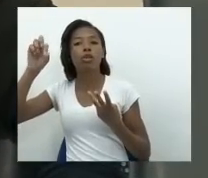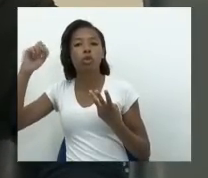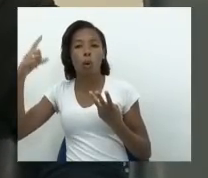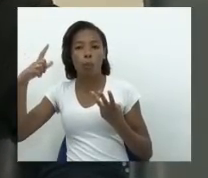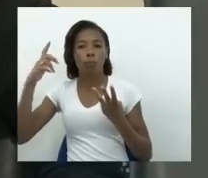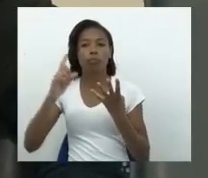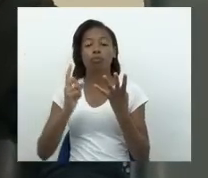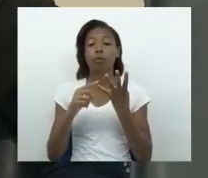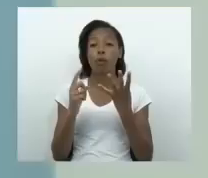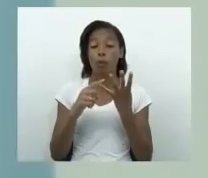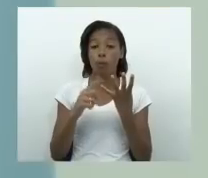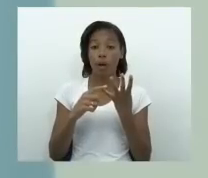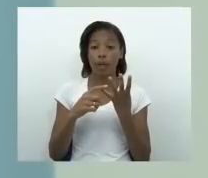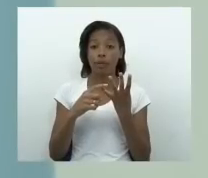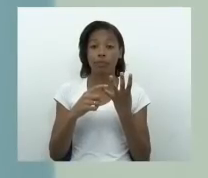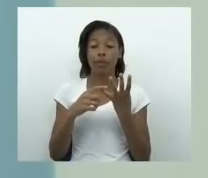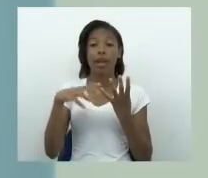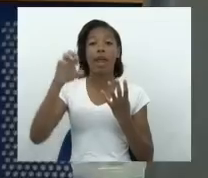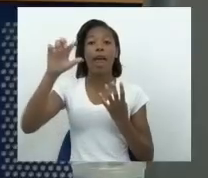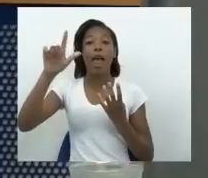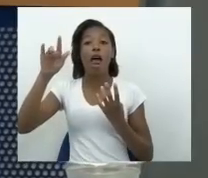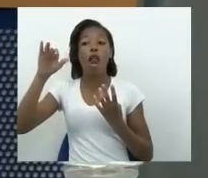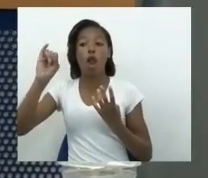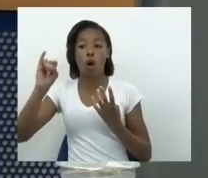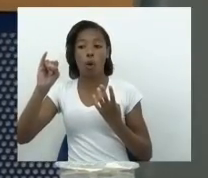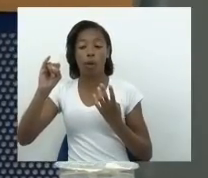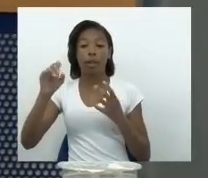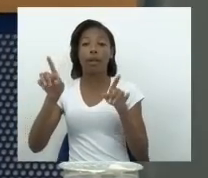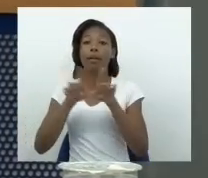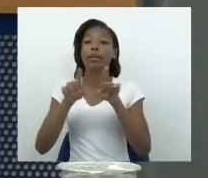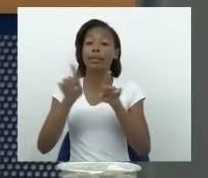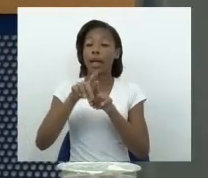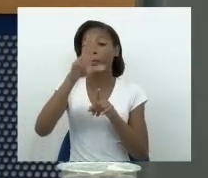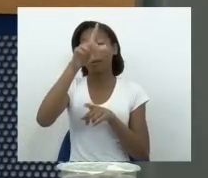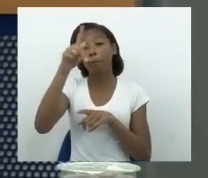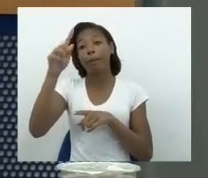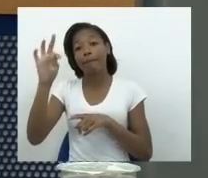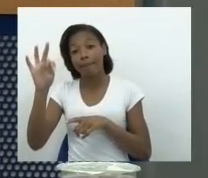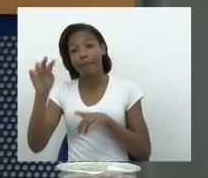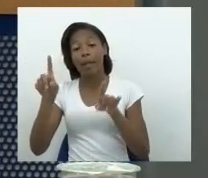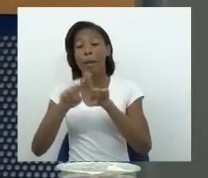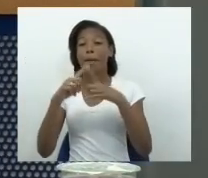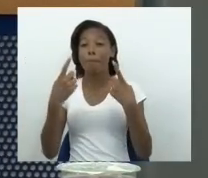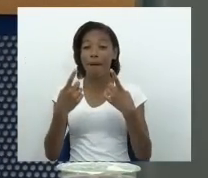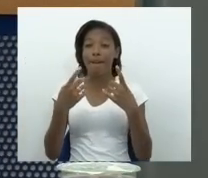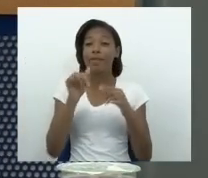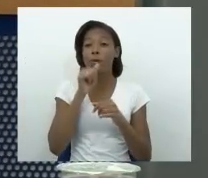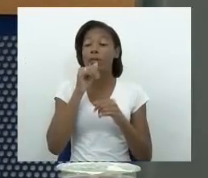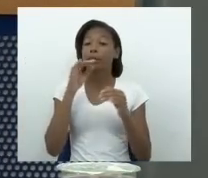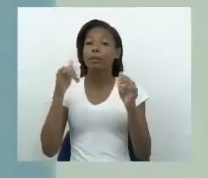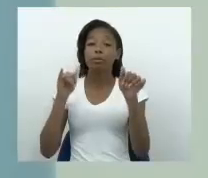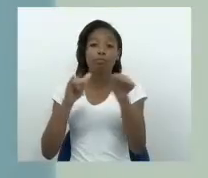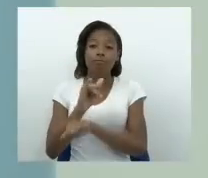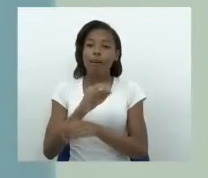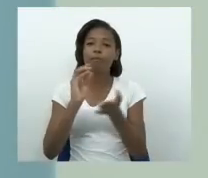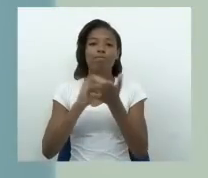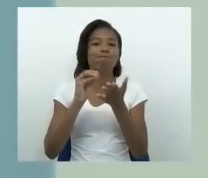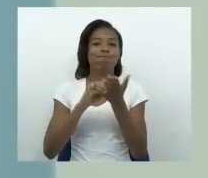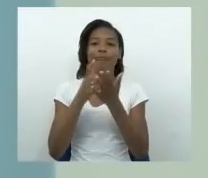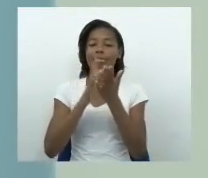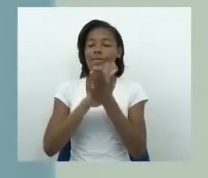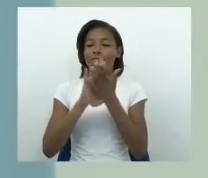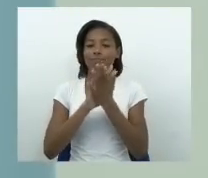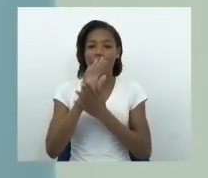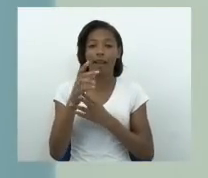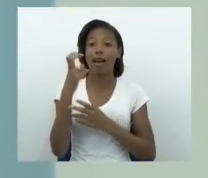Na posição de número 4 estaria Eloy Pietá, do PT e da coligação Melhor para Guarulhos, que foi considerado desistente.